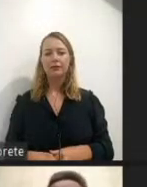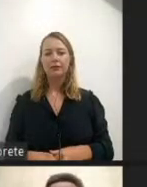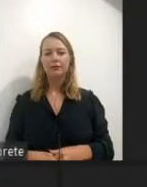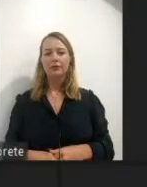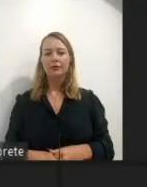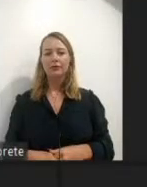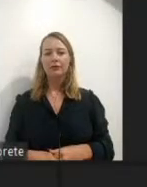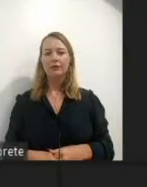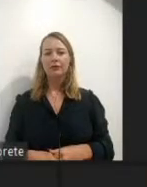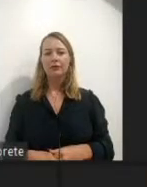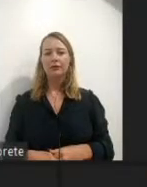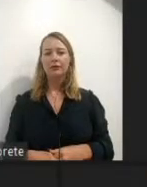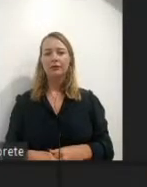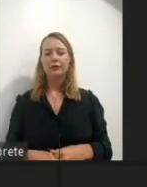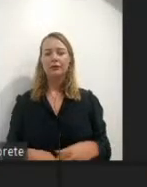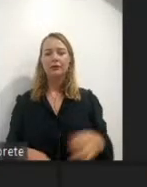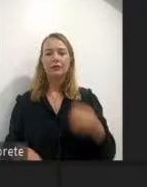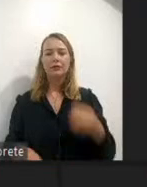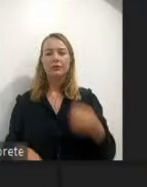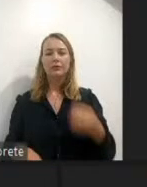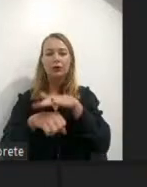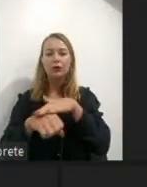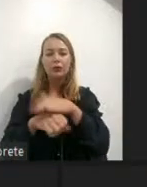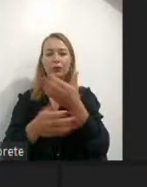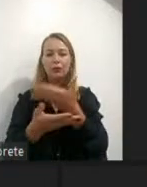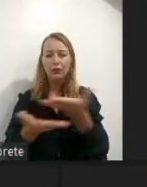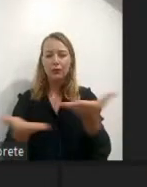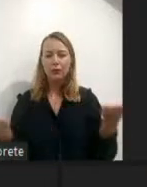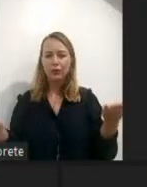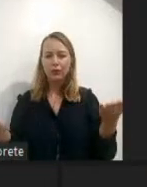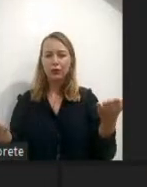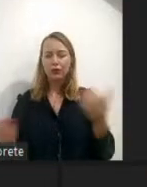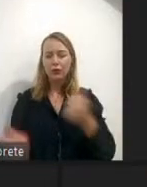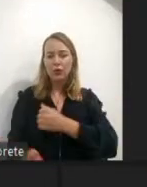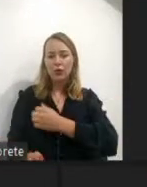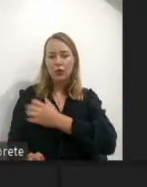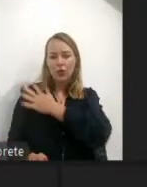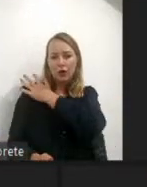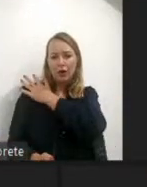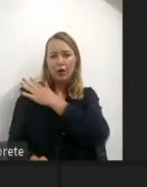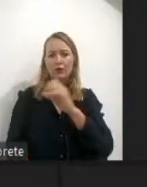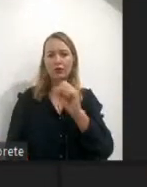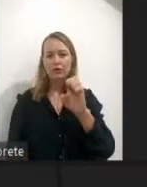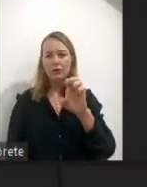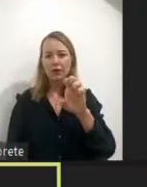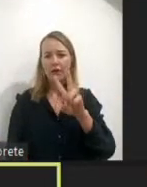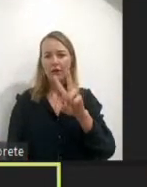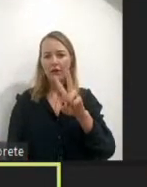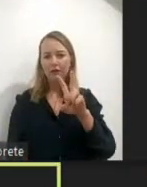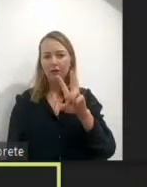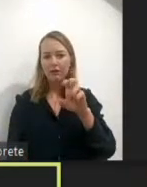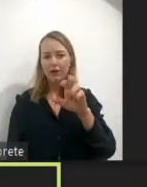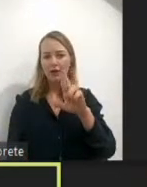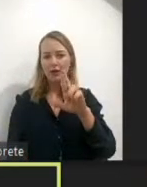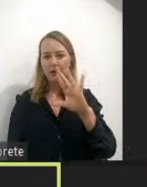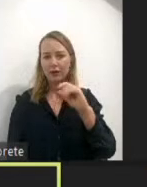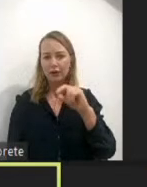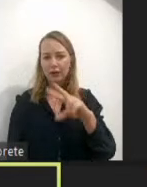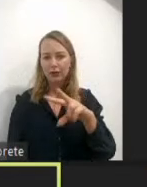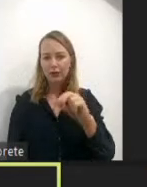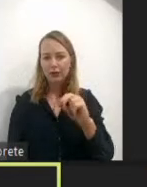Boa noite a todos. Eu sou o Coronel Capelão Severino Brito. Eu vou ler para todos nós o